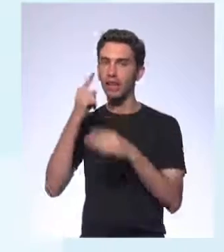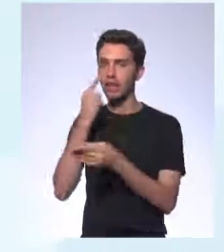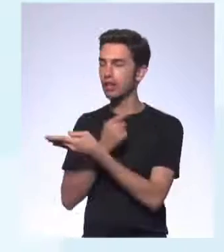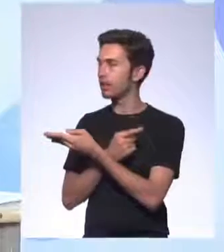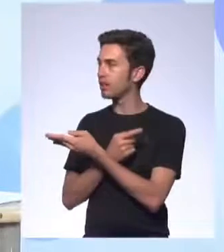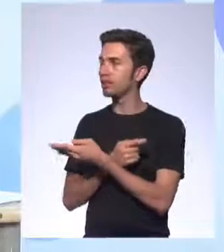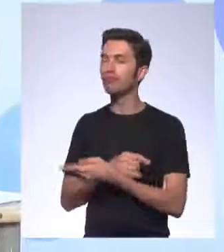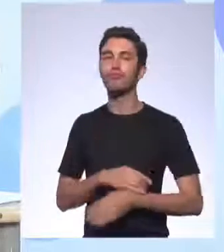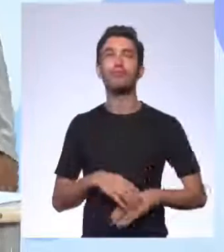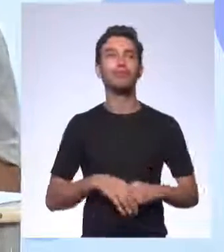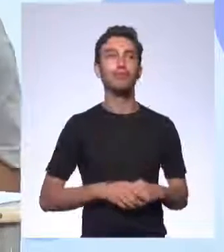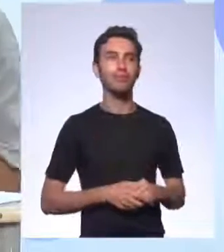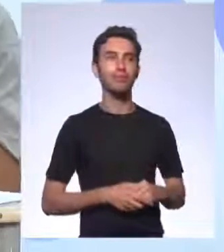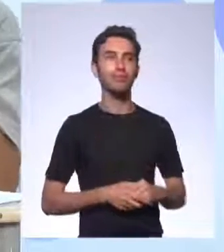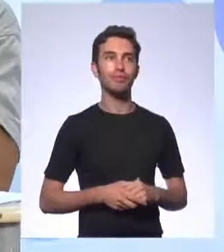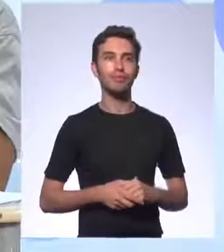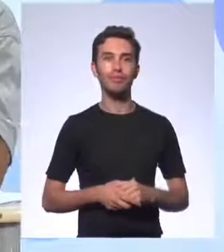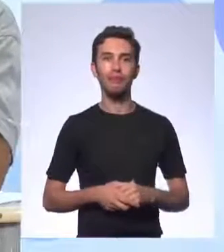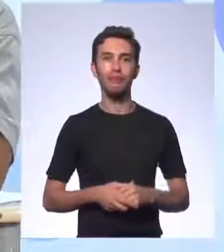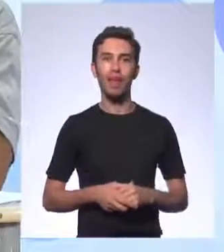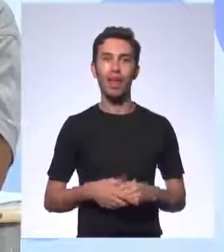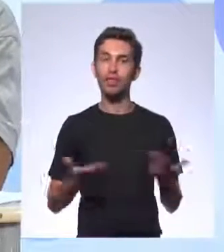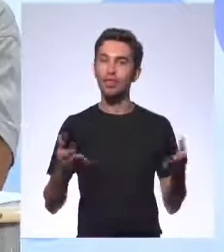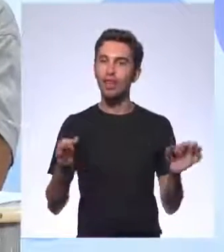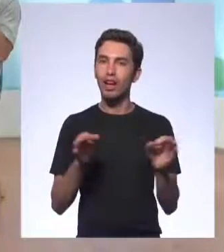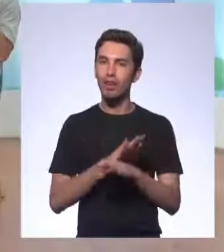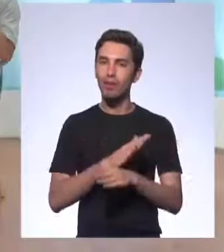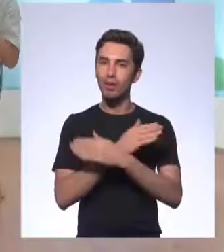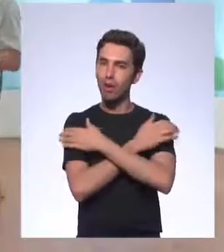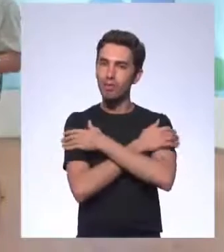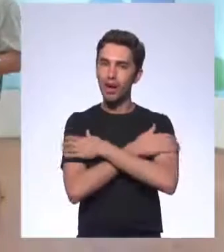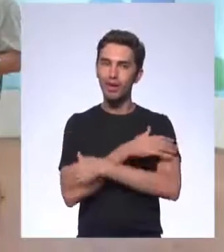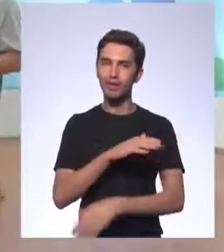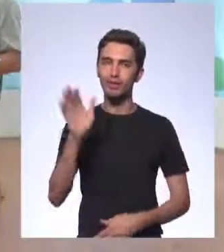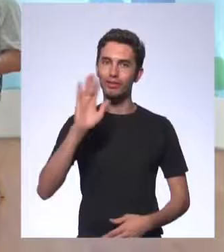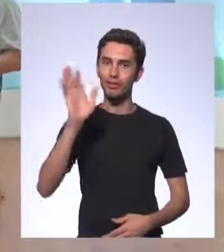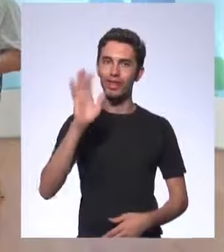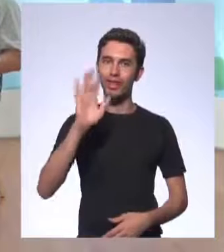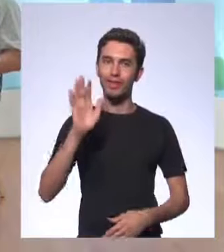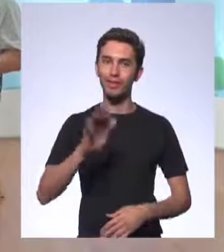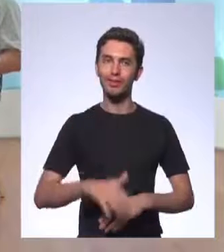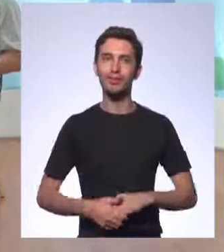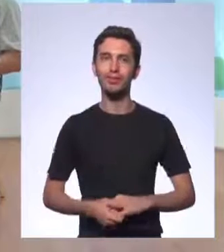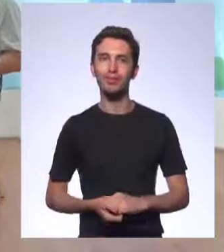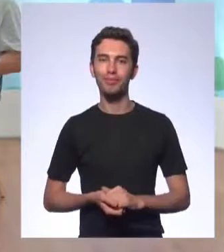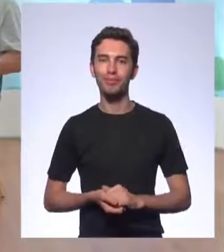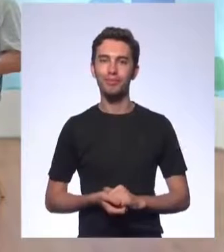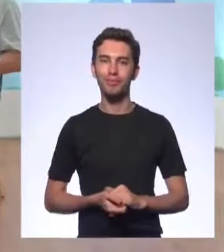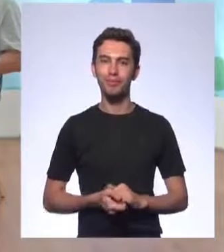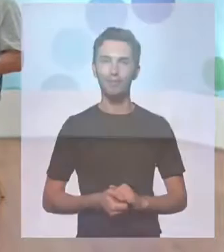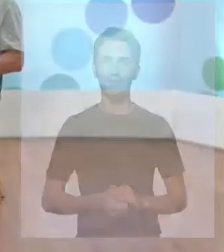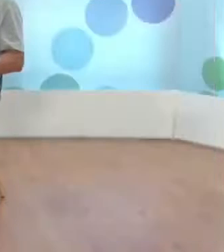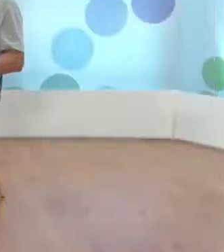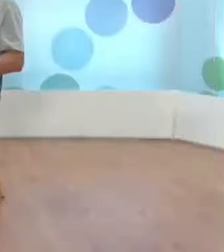na tela, ok? A gente vai ficar por aqui. Um abraço. Valeu, gente. Até a próxima.